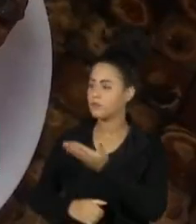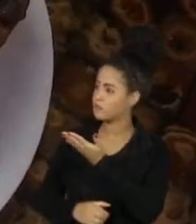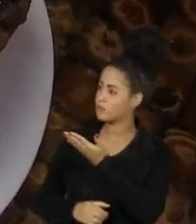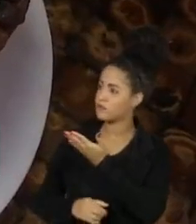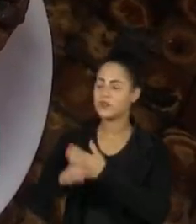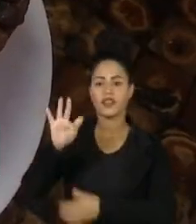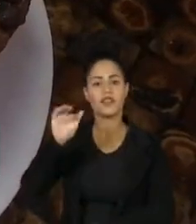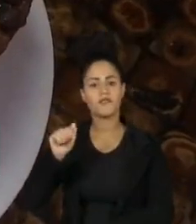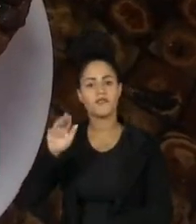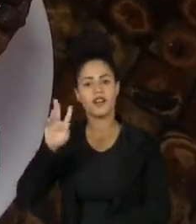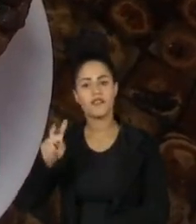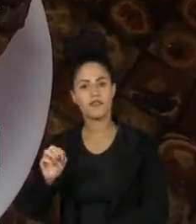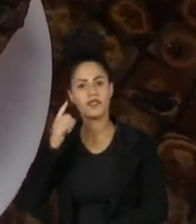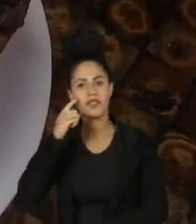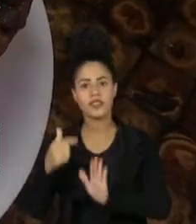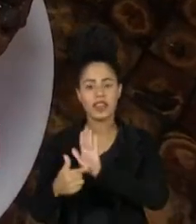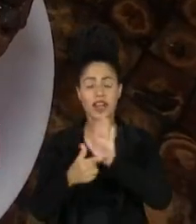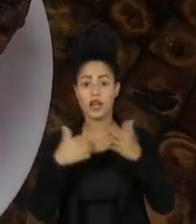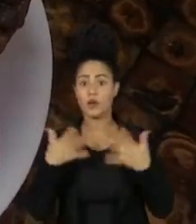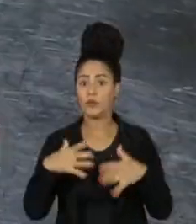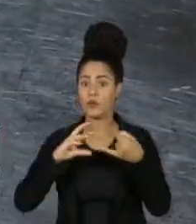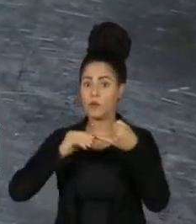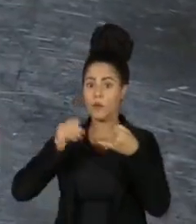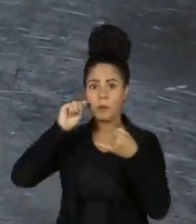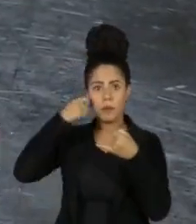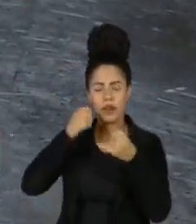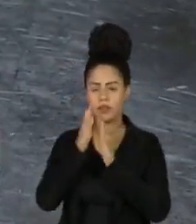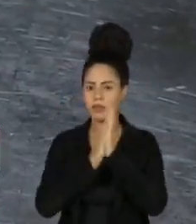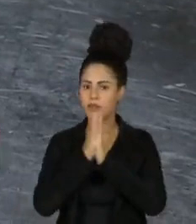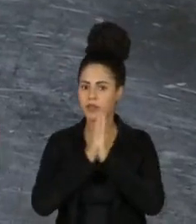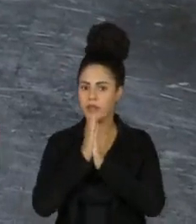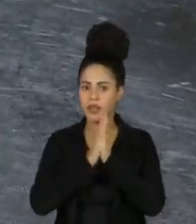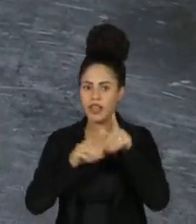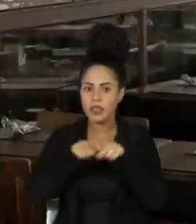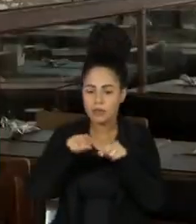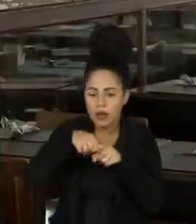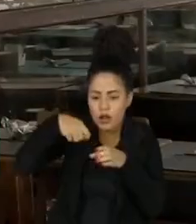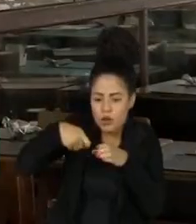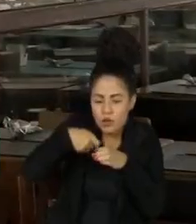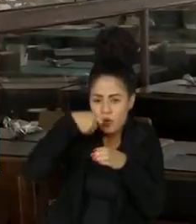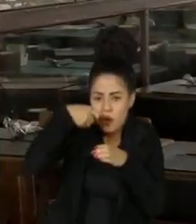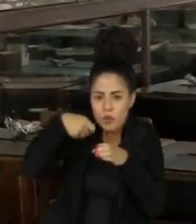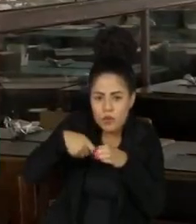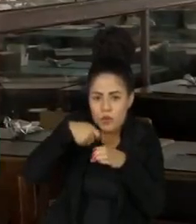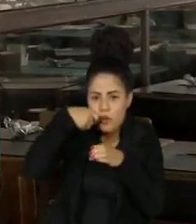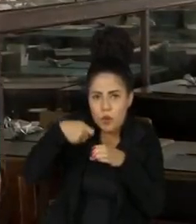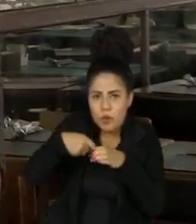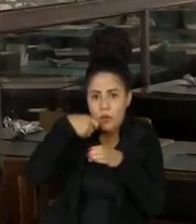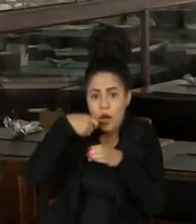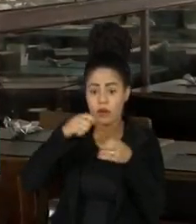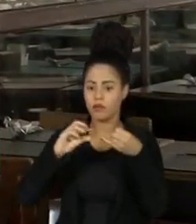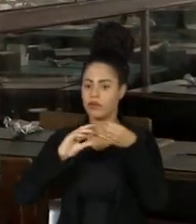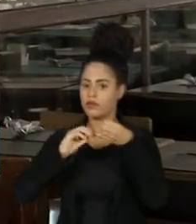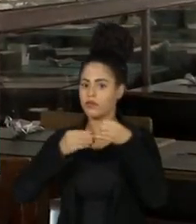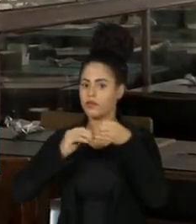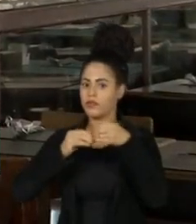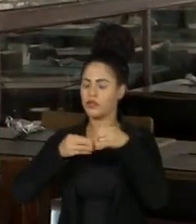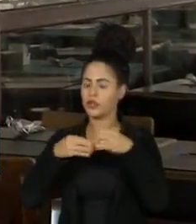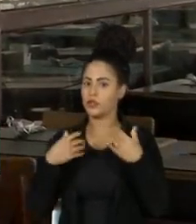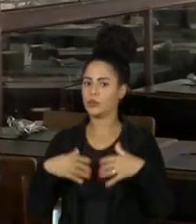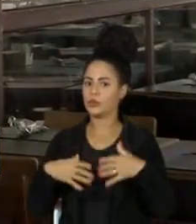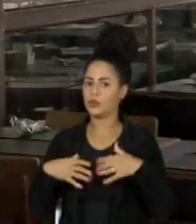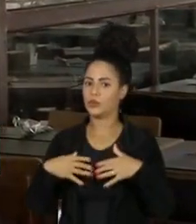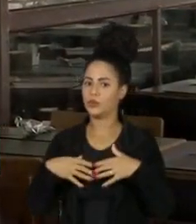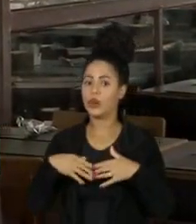favada. O feijão preto claro na feijoada e também no caldinho. O feijão é um prato que está no prato